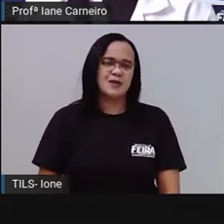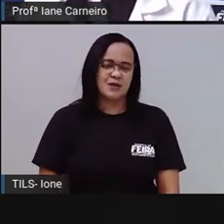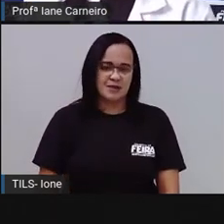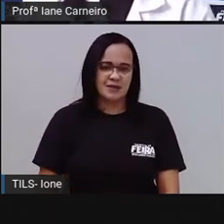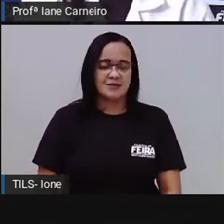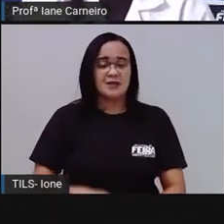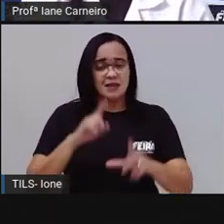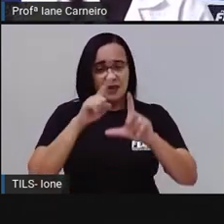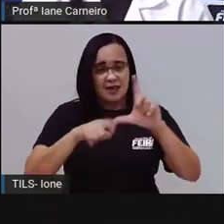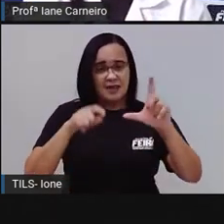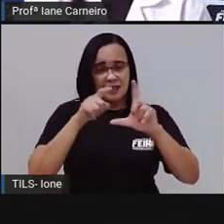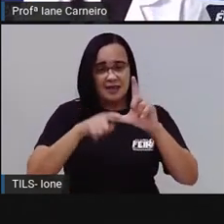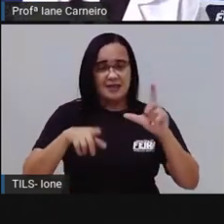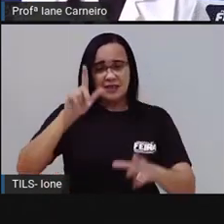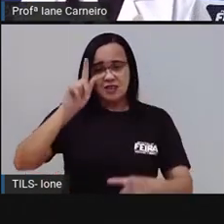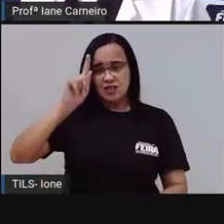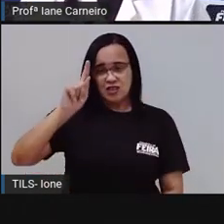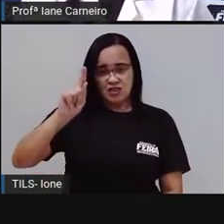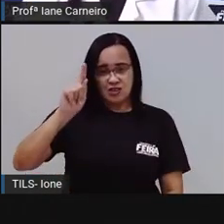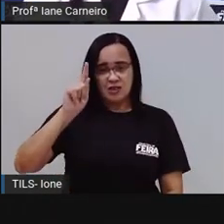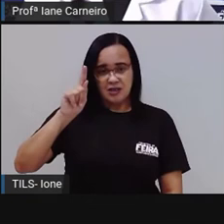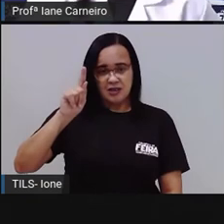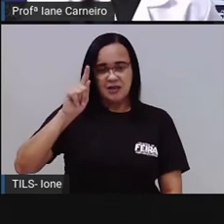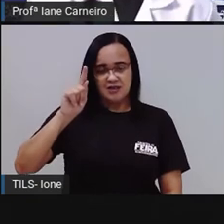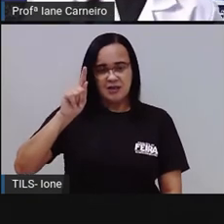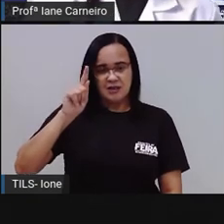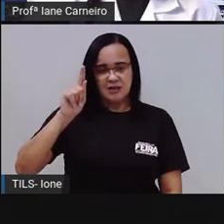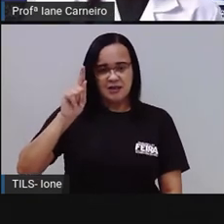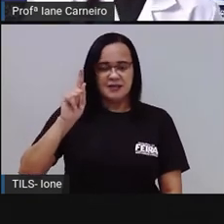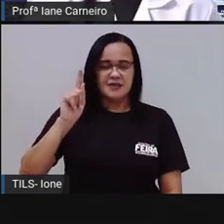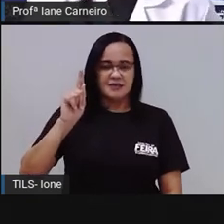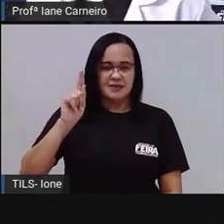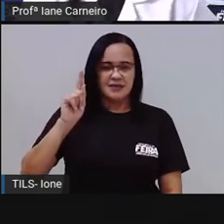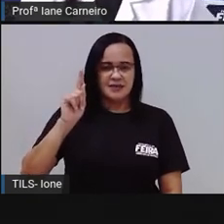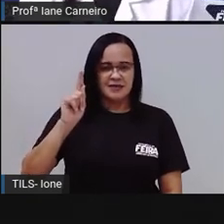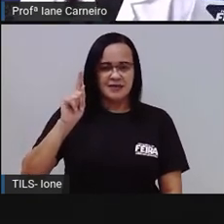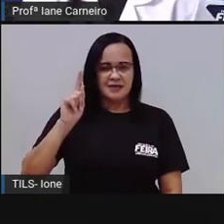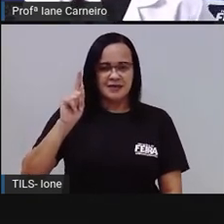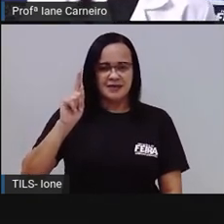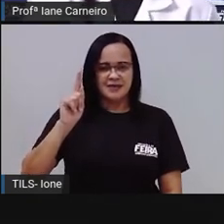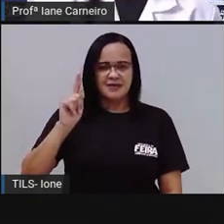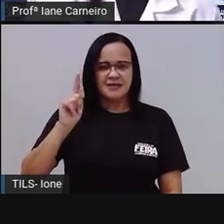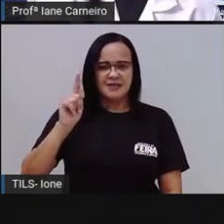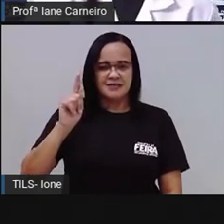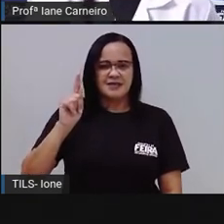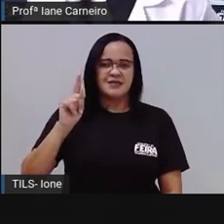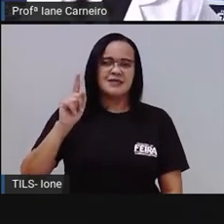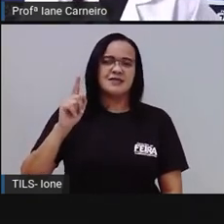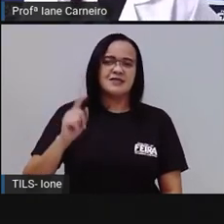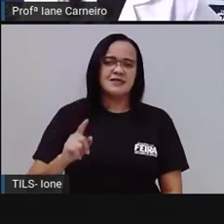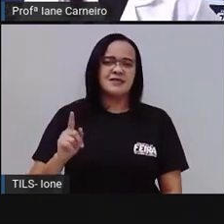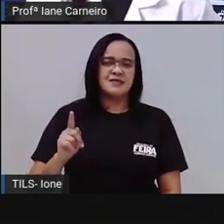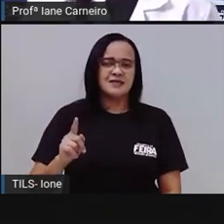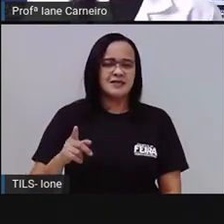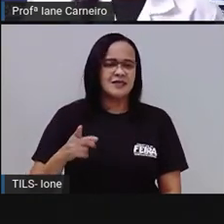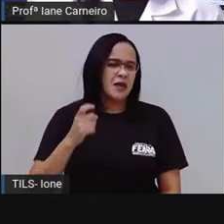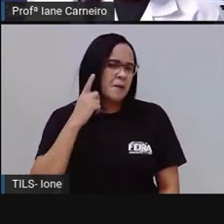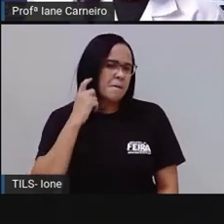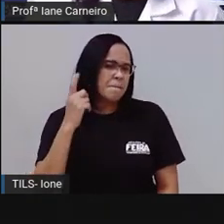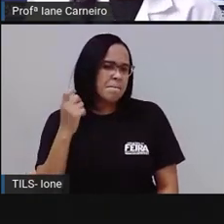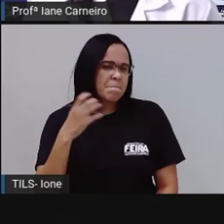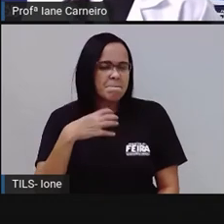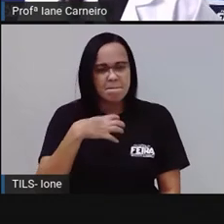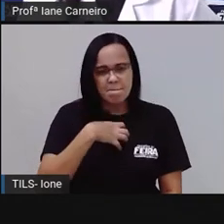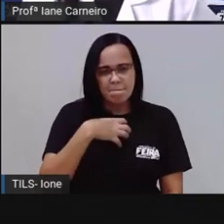A letra G, né? A letra G que a gente pronuncia com o som do